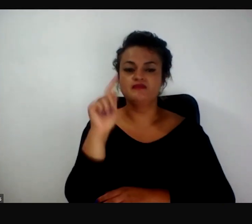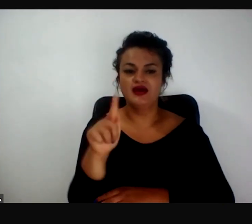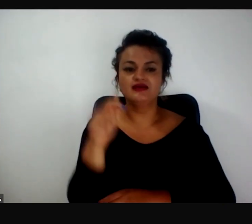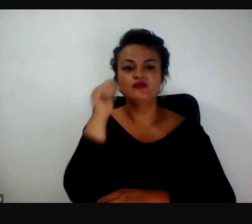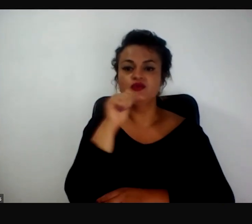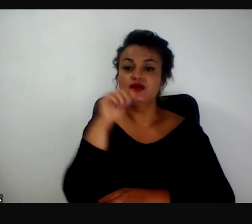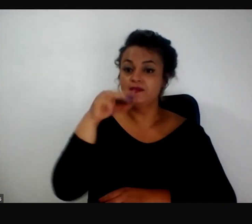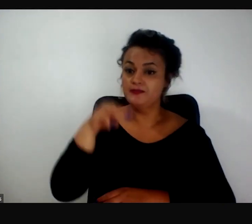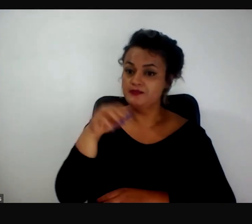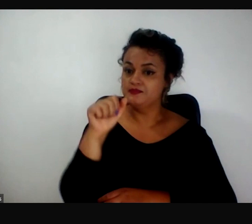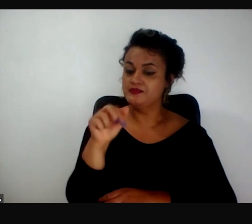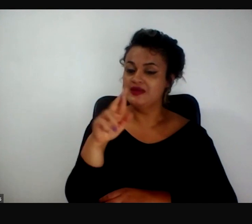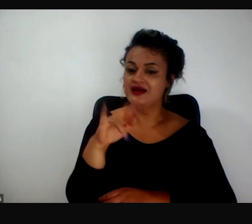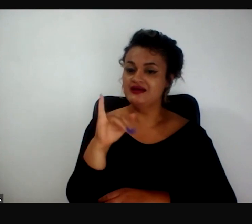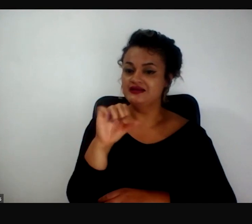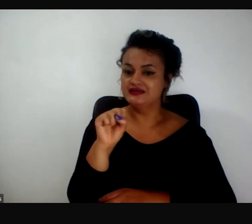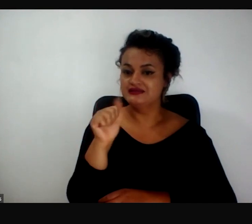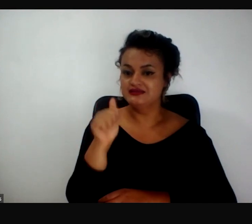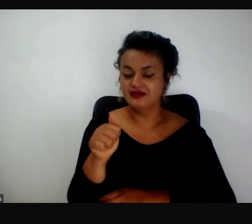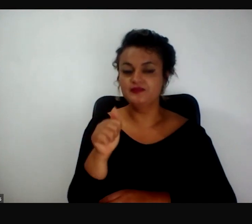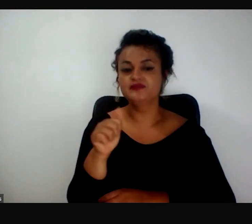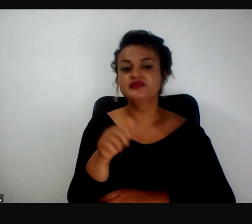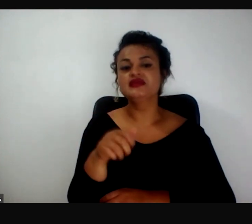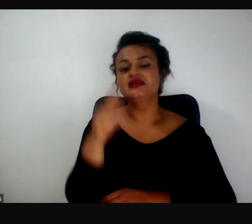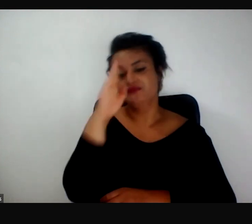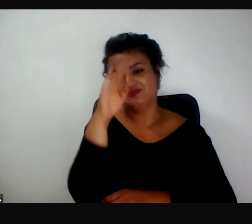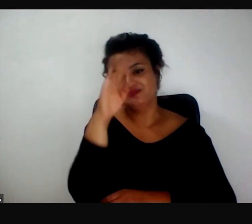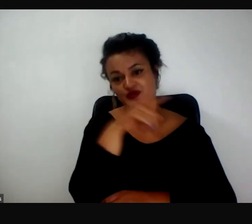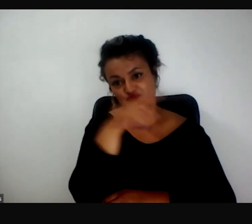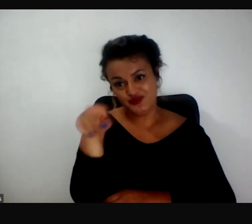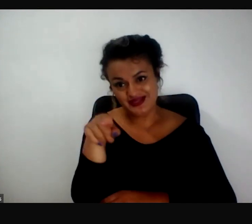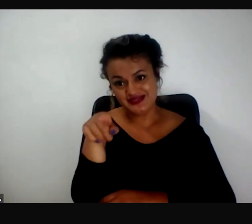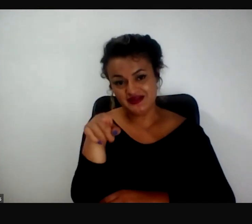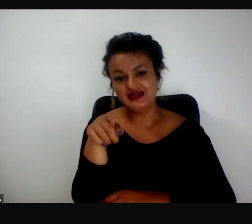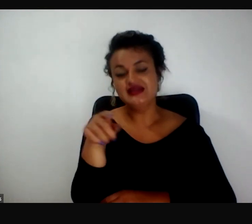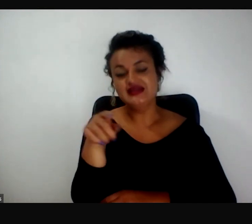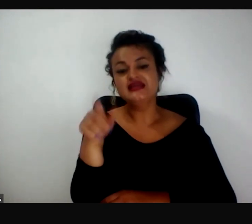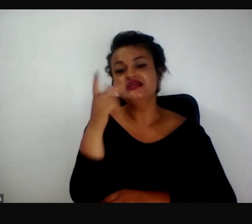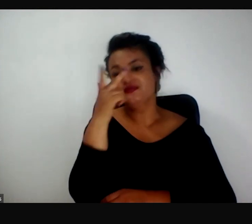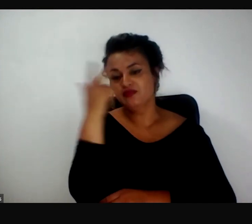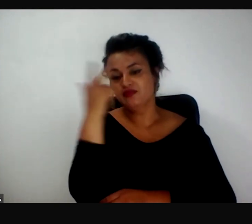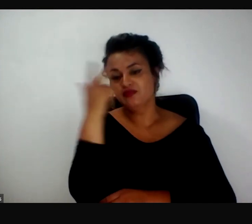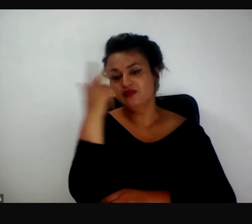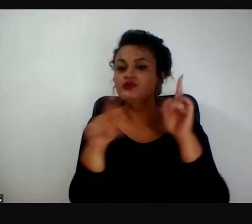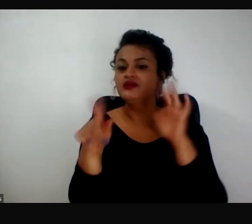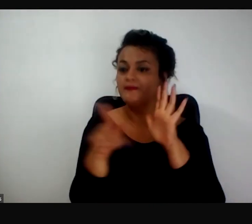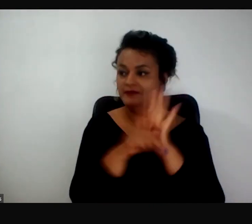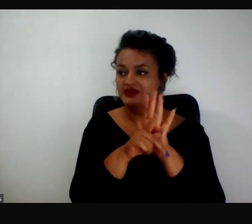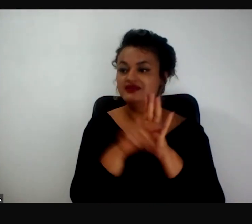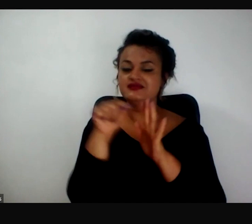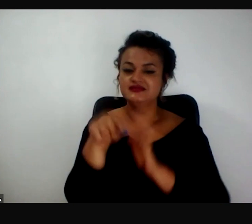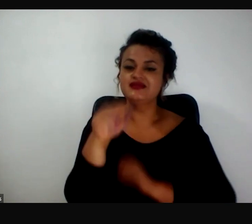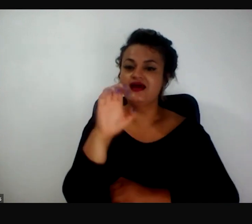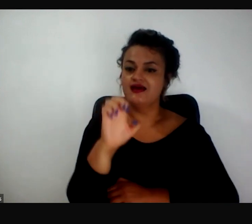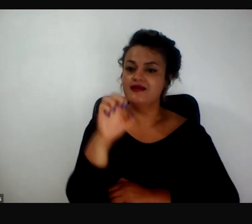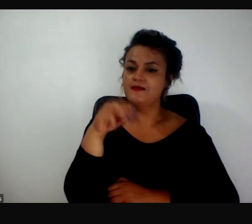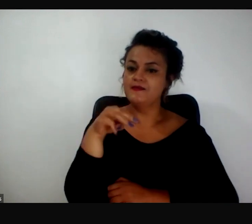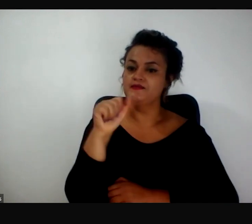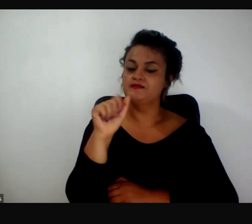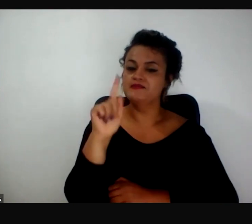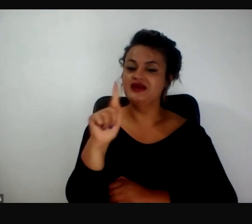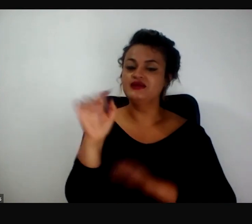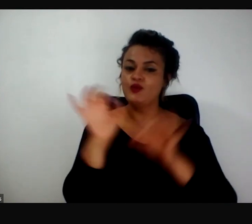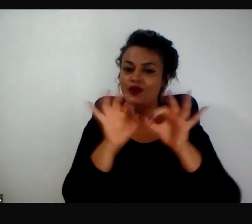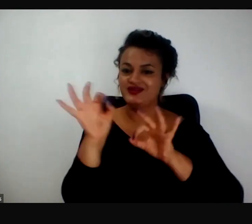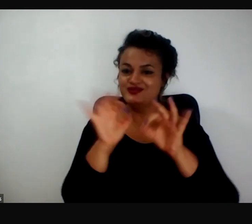Santos, sobretudo a vocês, né, e também aos queridos membros da IMAG que nos proporcionaram isso, e faço